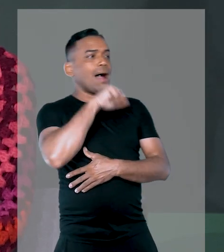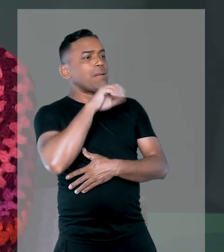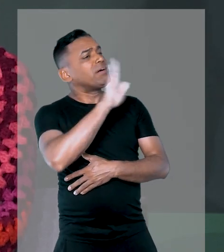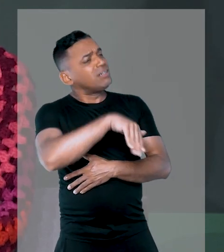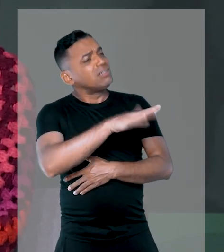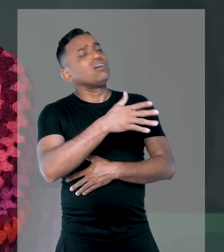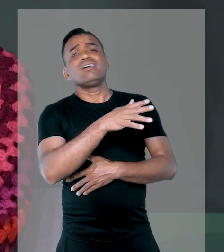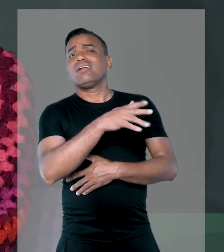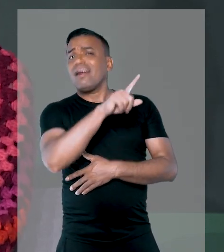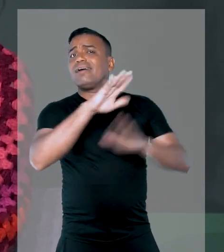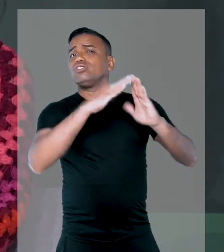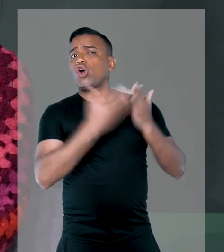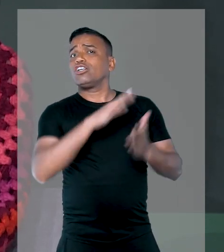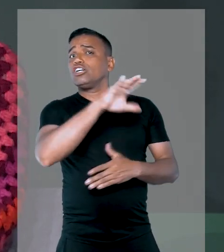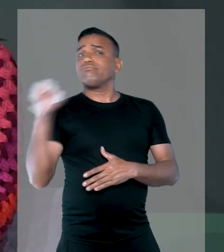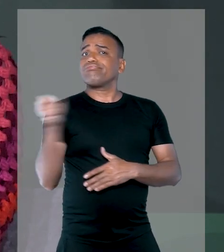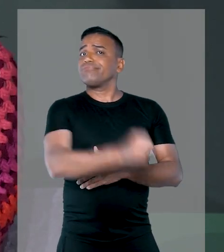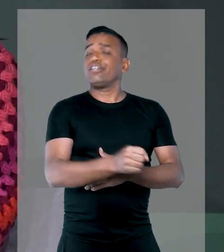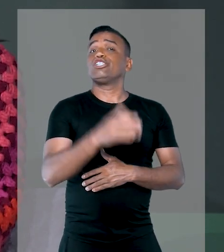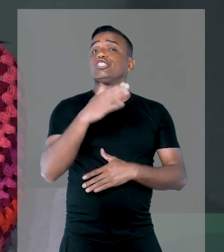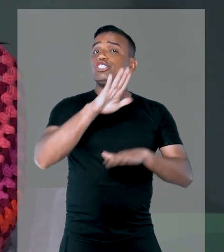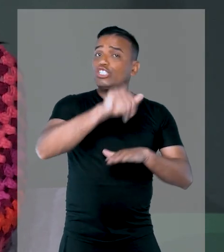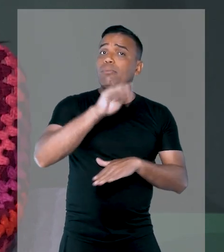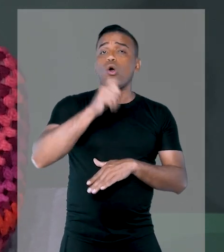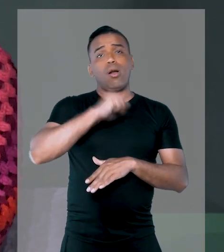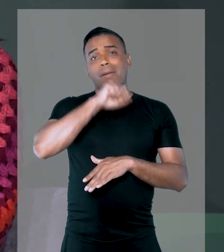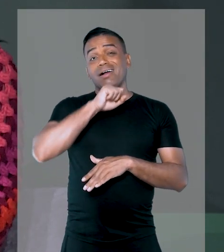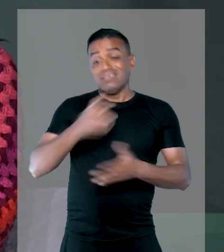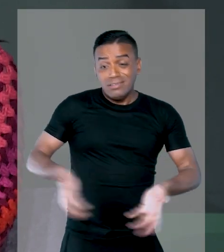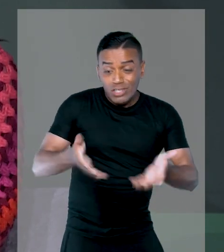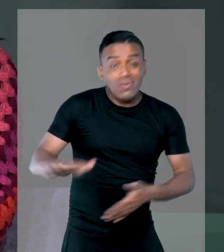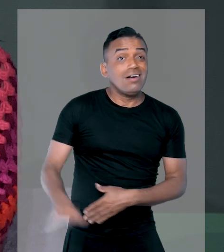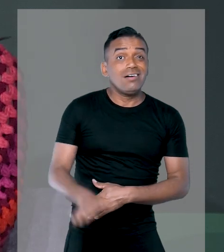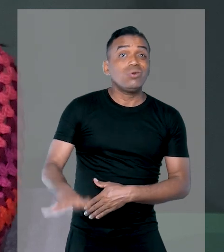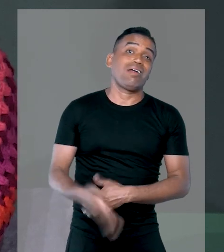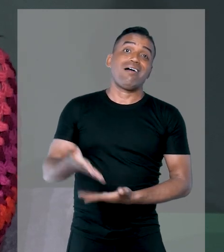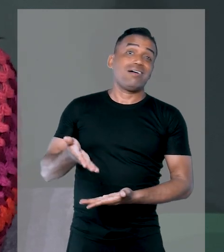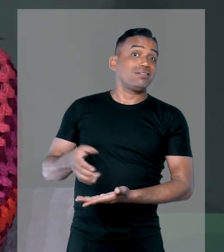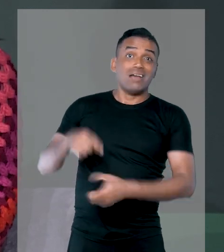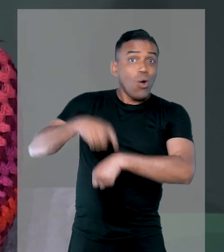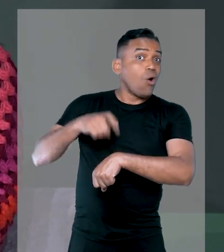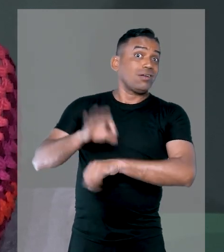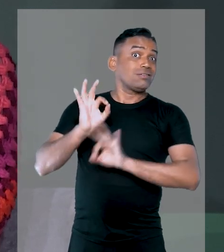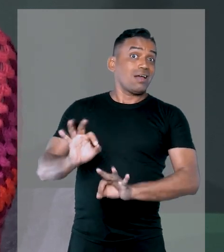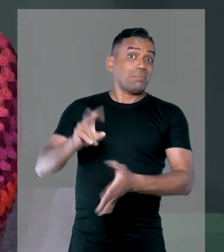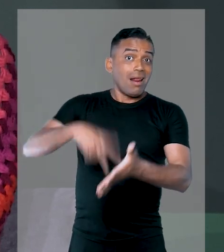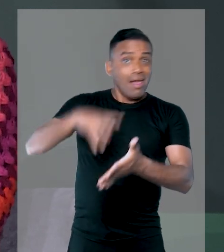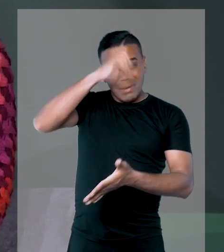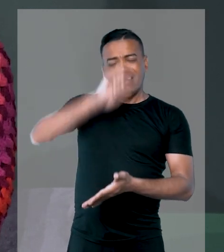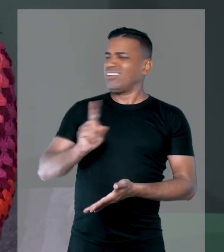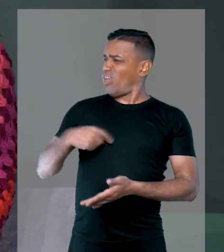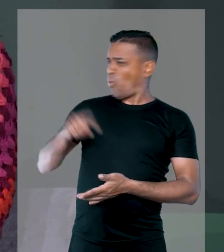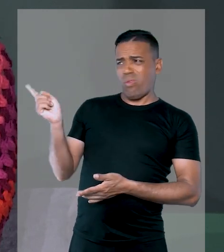até chamada na escola, tipo assim, por que você está incentivando sua filha? As outras crianças ainda não sabem ler, não é a hora e tal. E a minha mãe